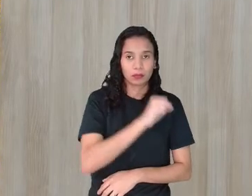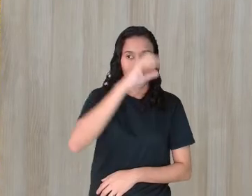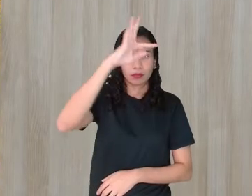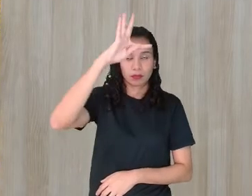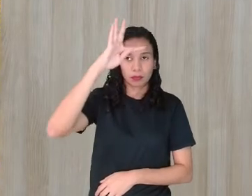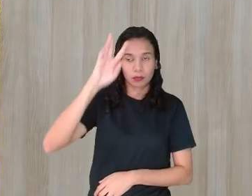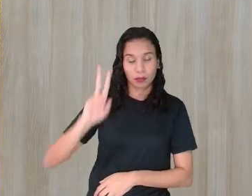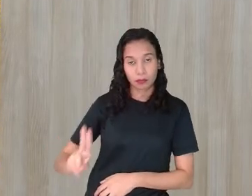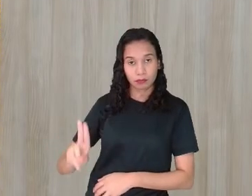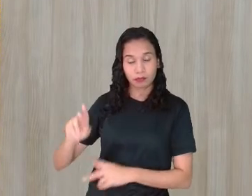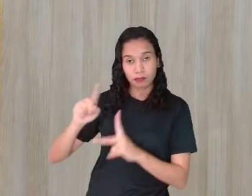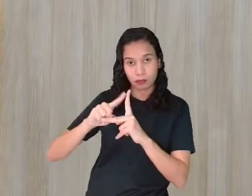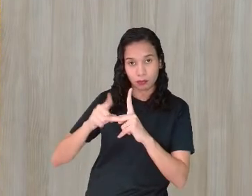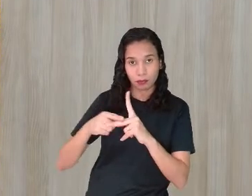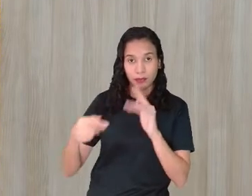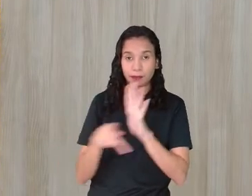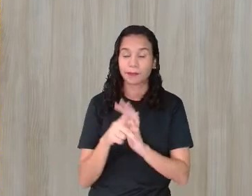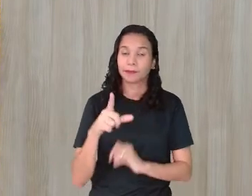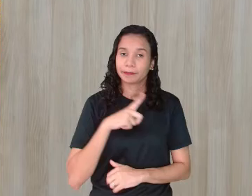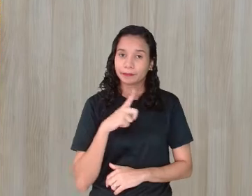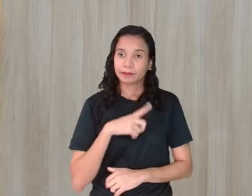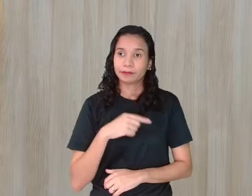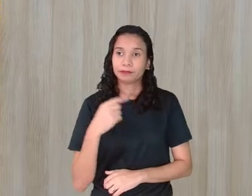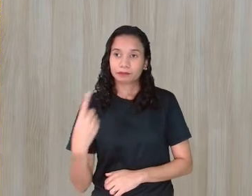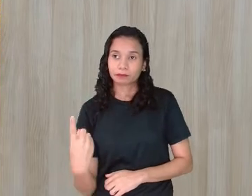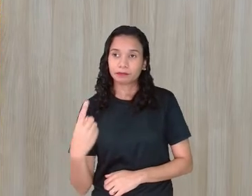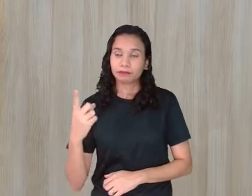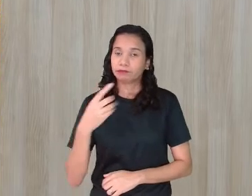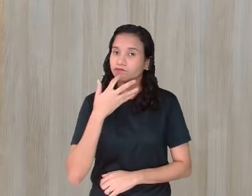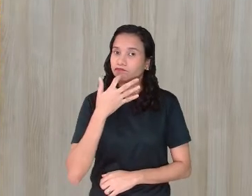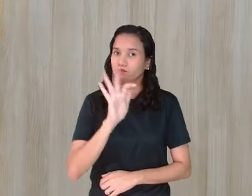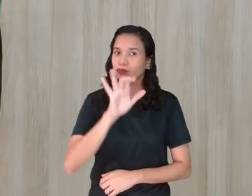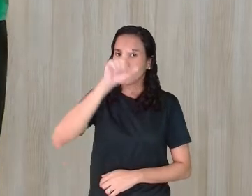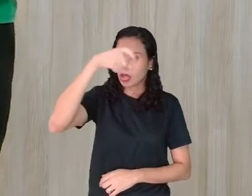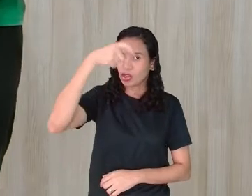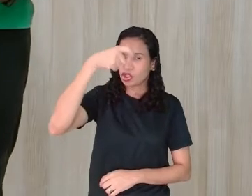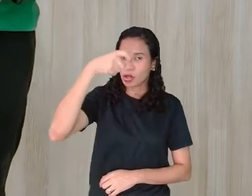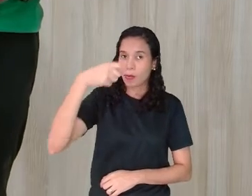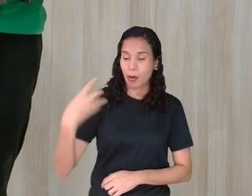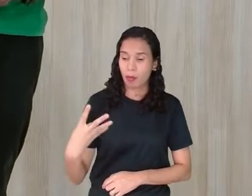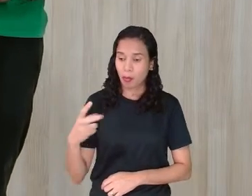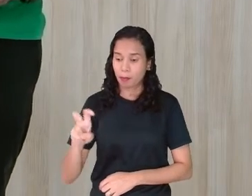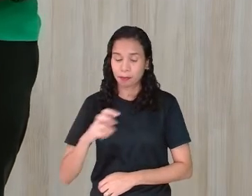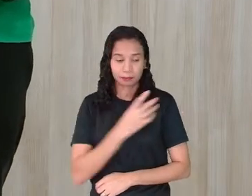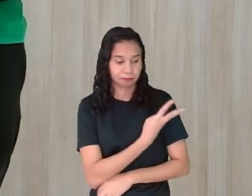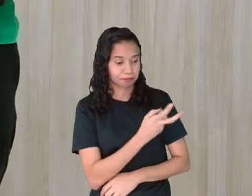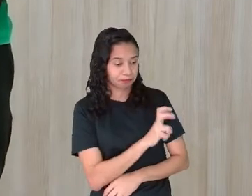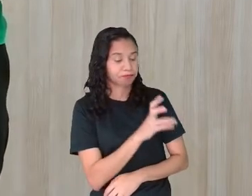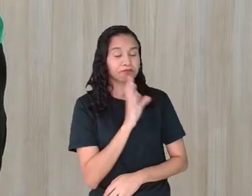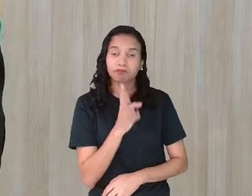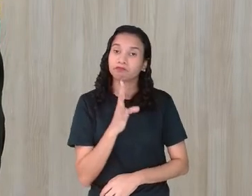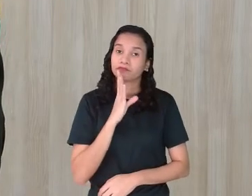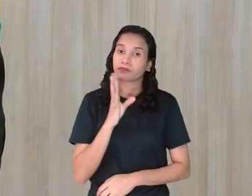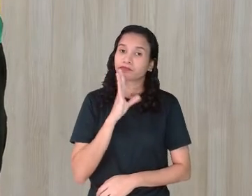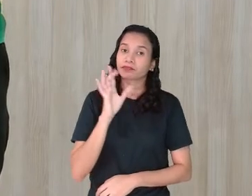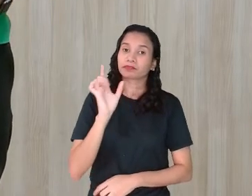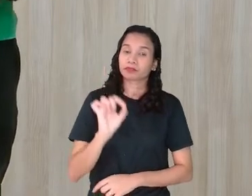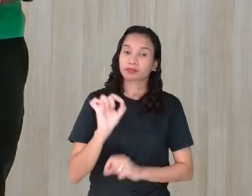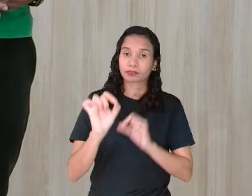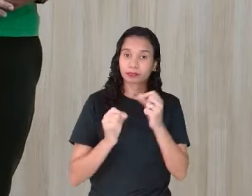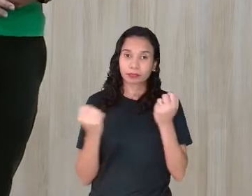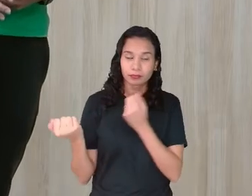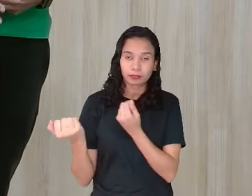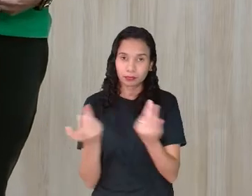ângulos que a gente encontra no triângulo, um está desconhecido, mas os outros 2 está conhecido aí e eles são de